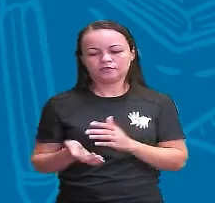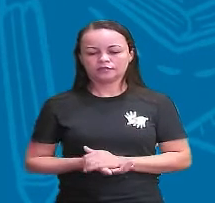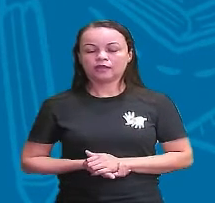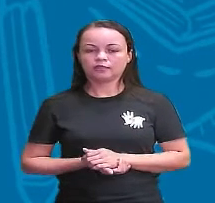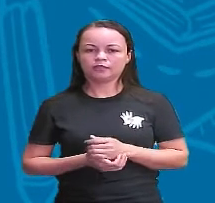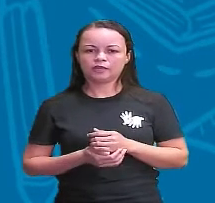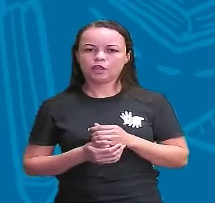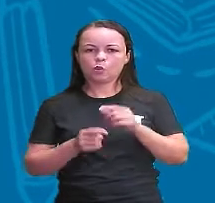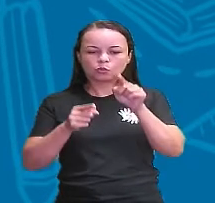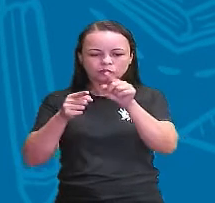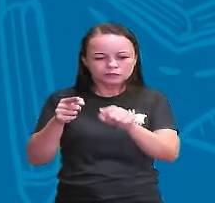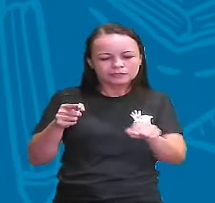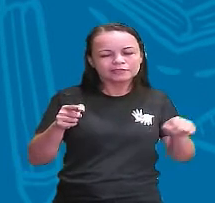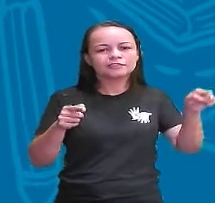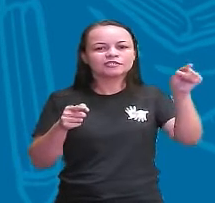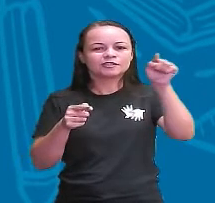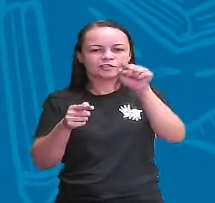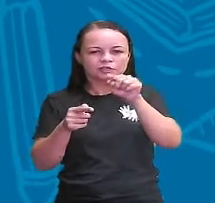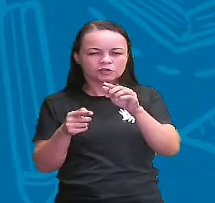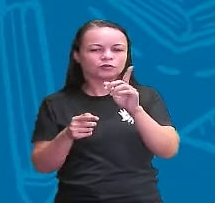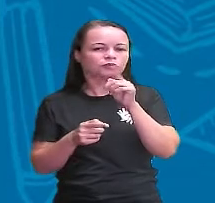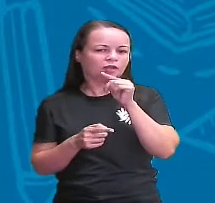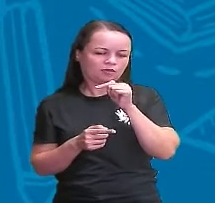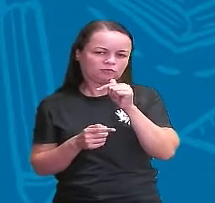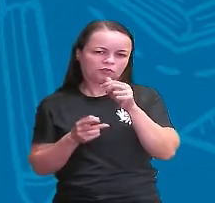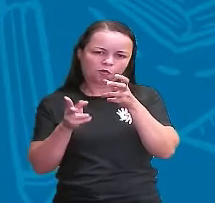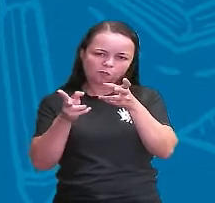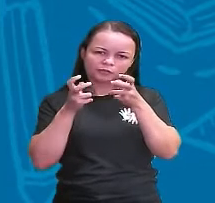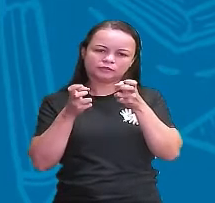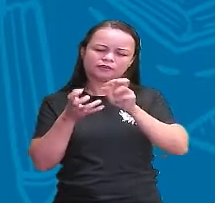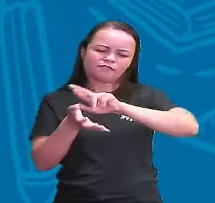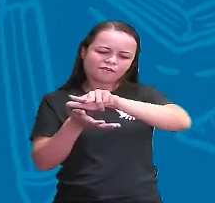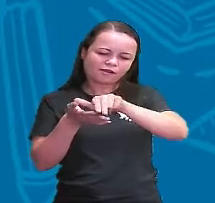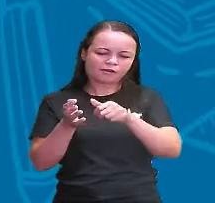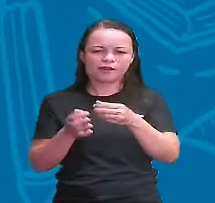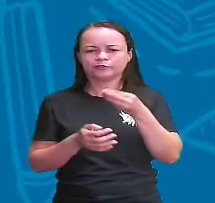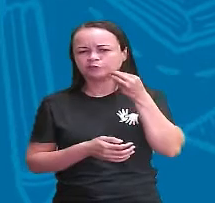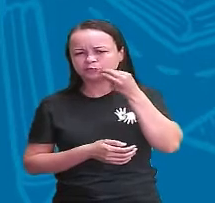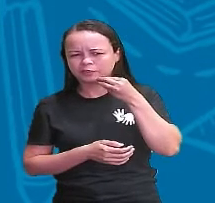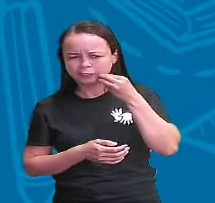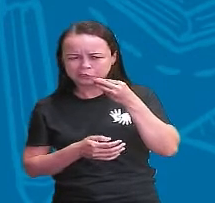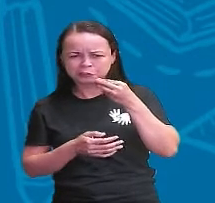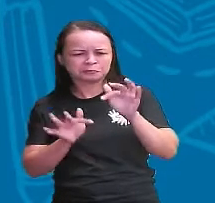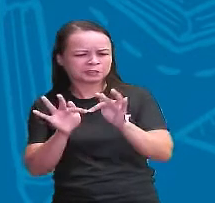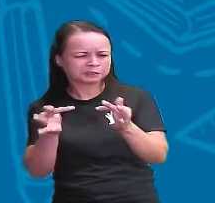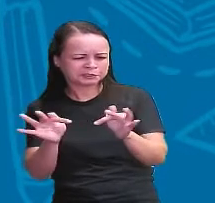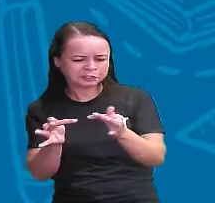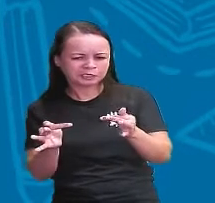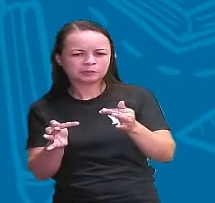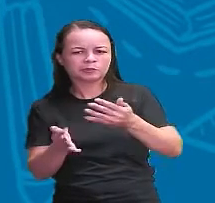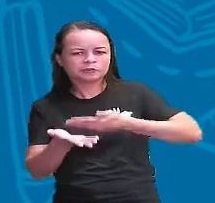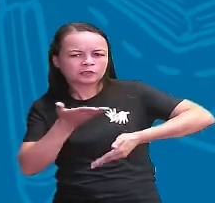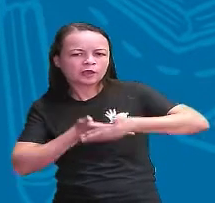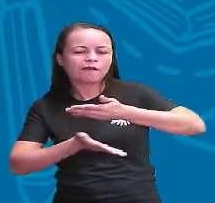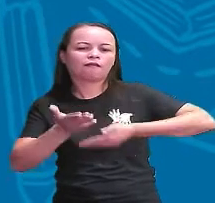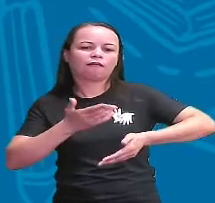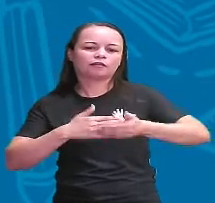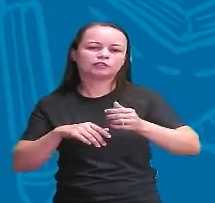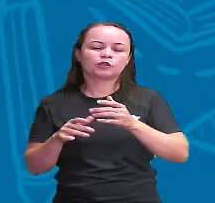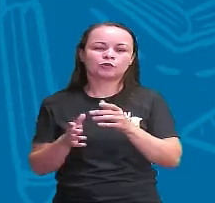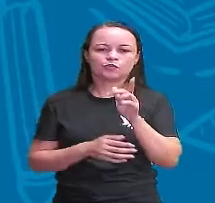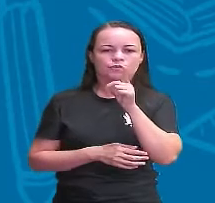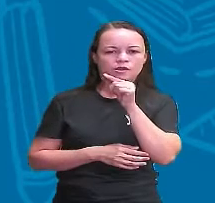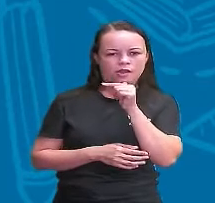ciclo da água. Então observem que são vários experimentos muito simples, todos eles aí relacionando a água, que a gente pode